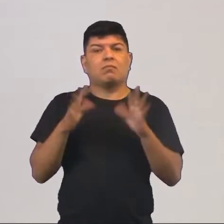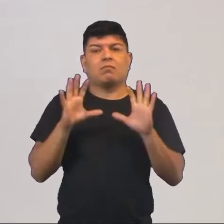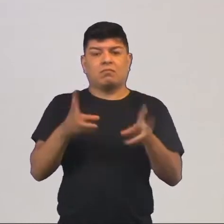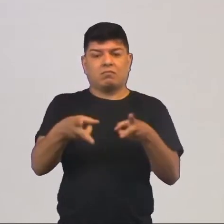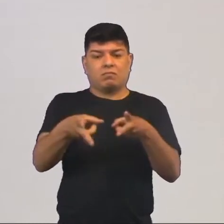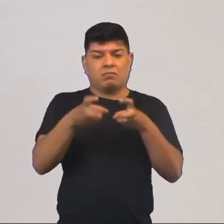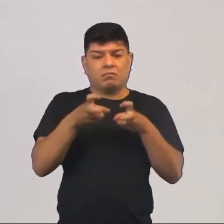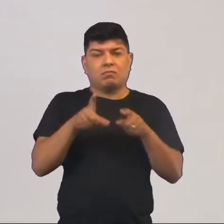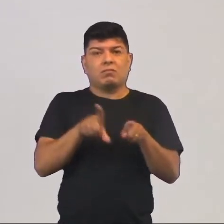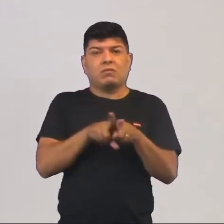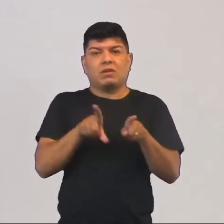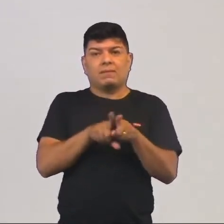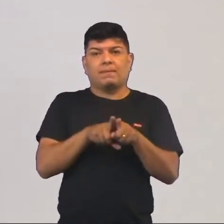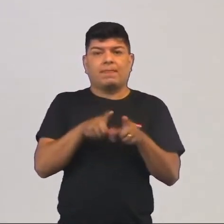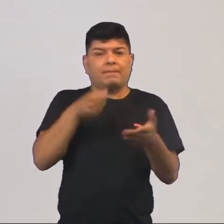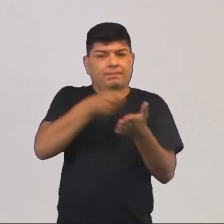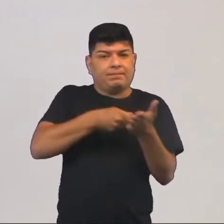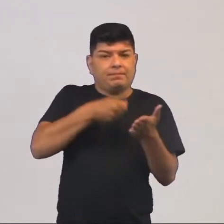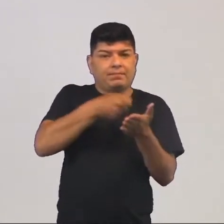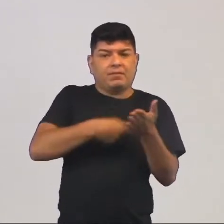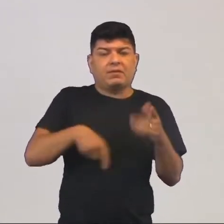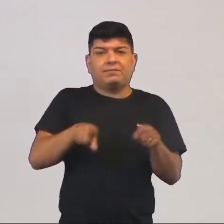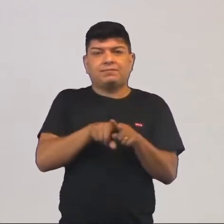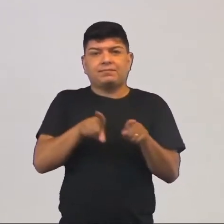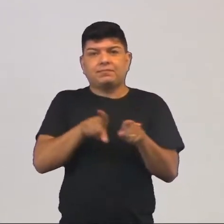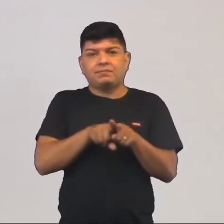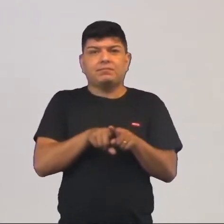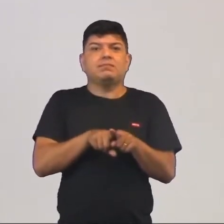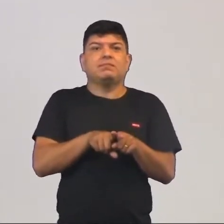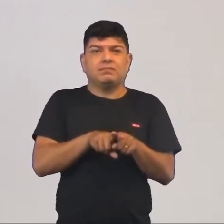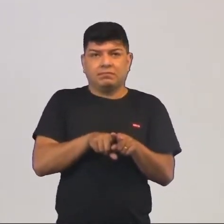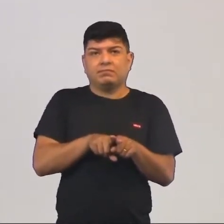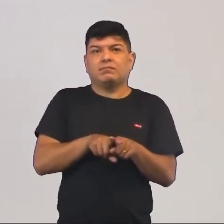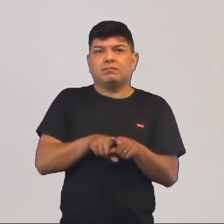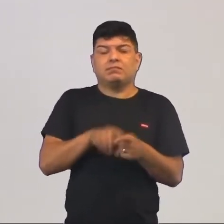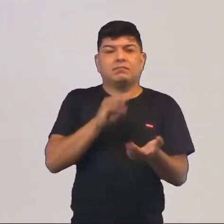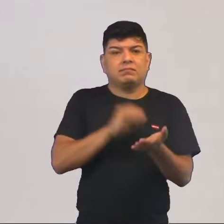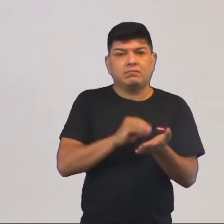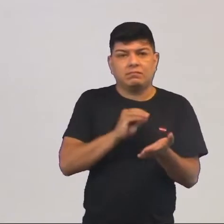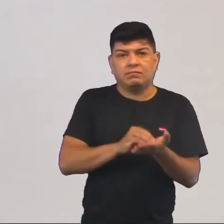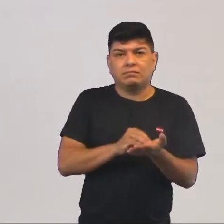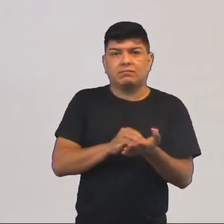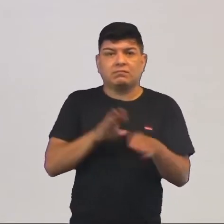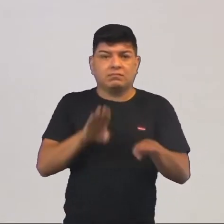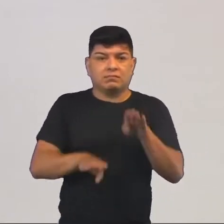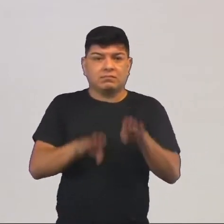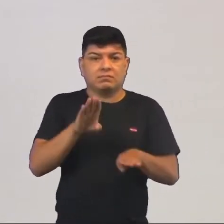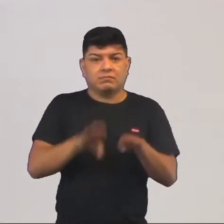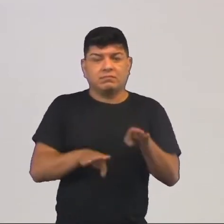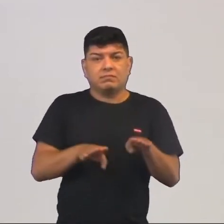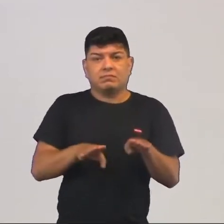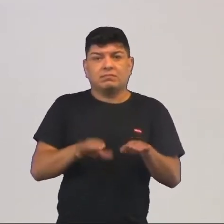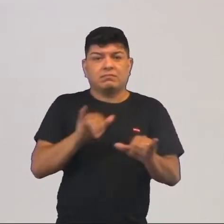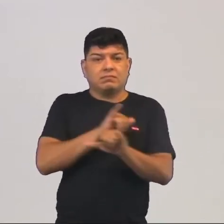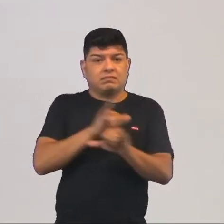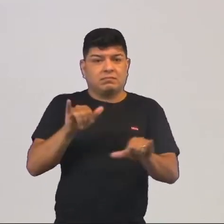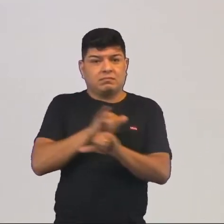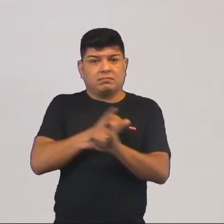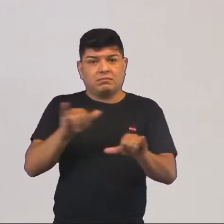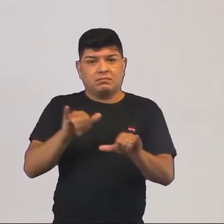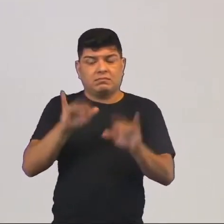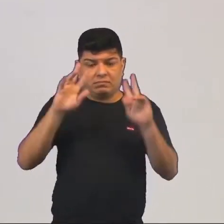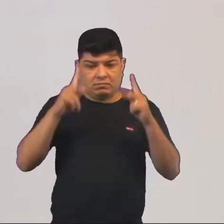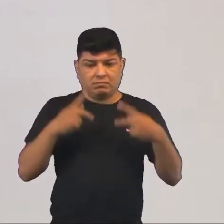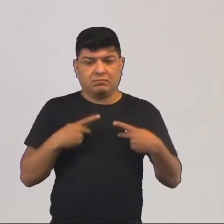de percepção e cobrar até da mídia essa isenção que muitas vezes ela proclama para